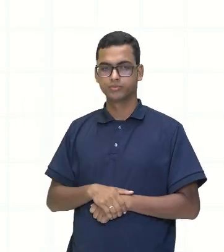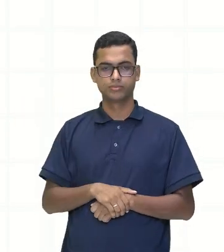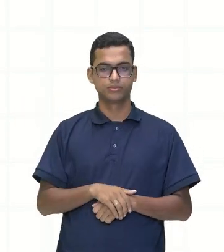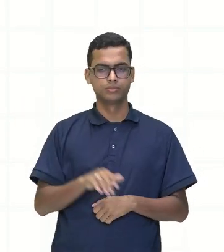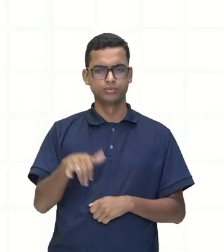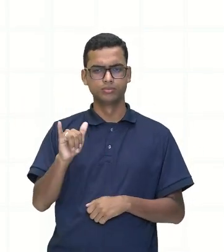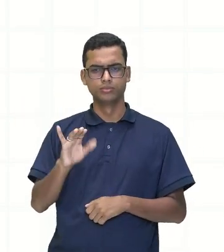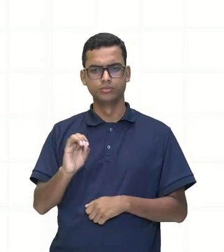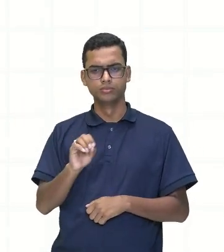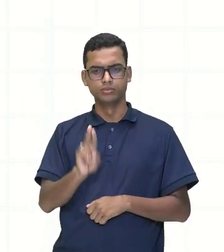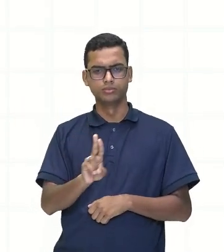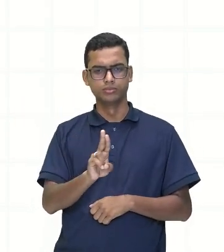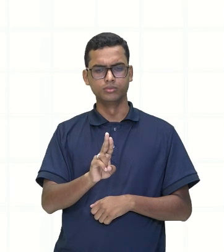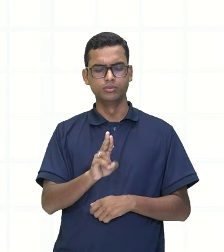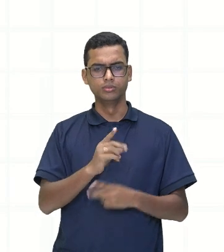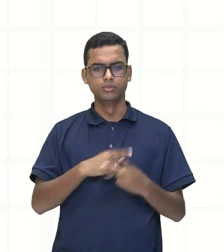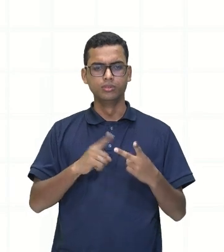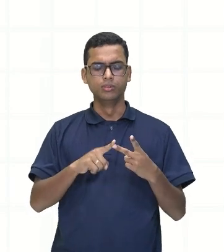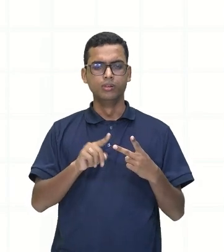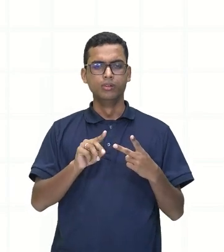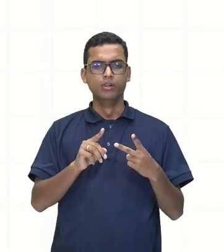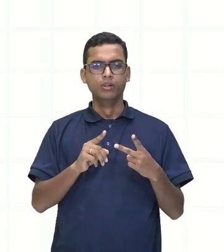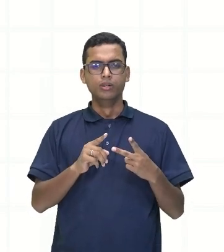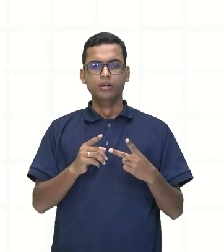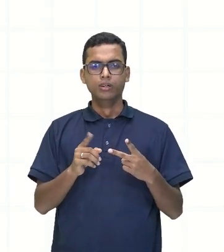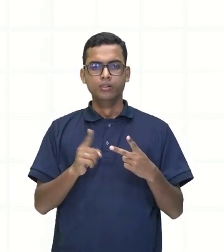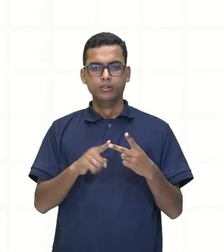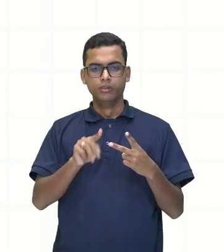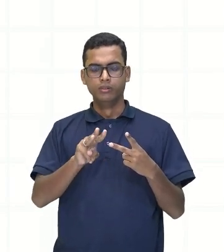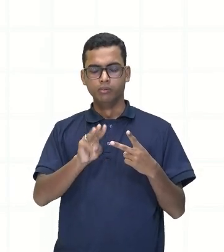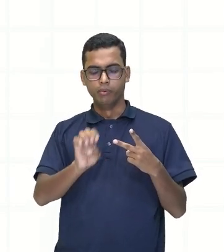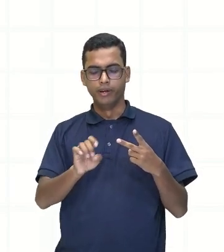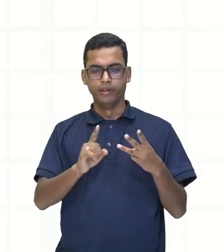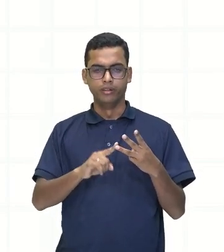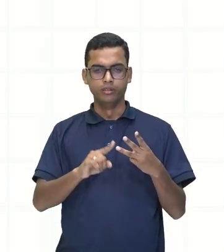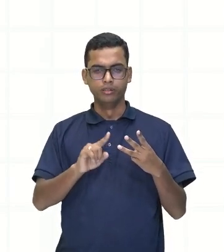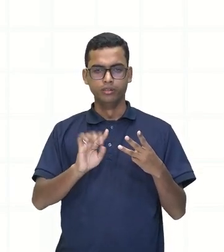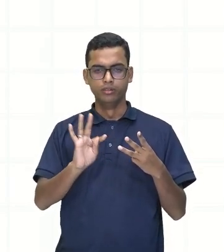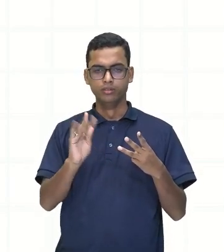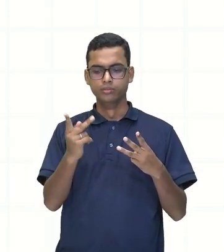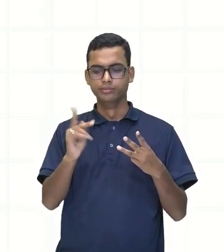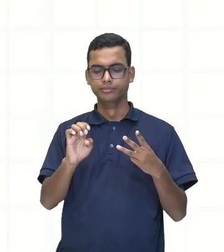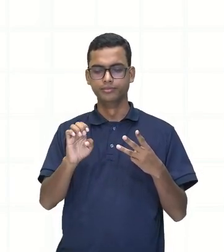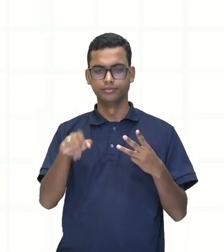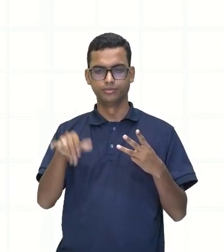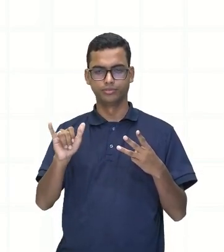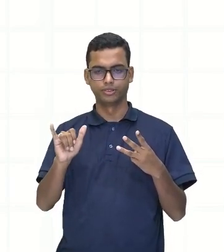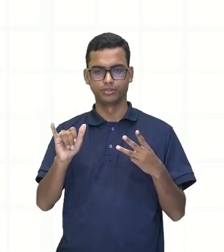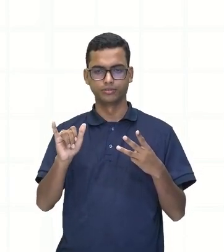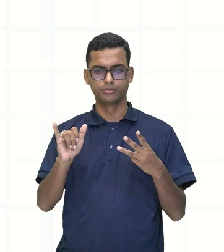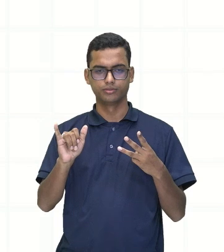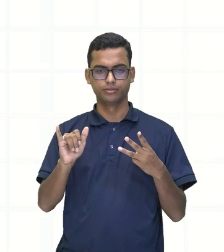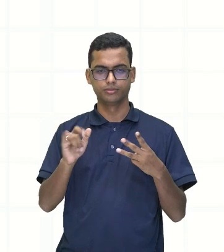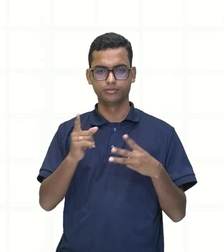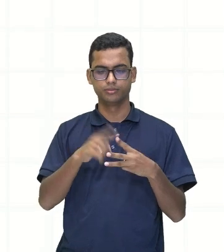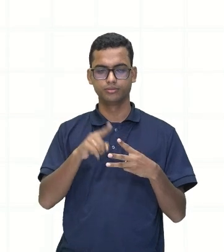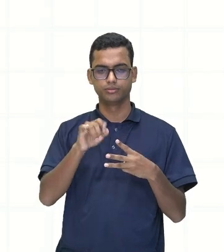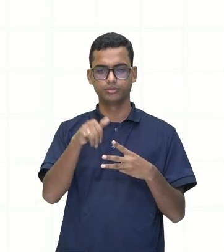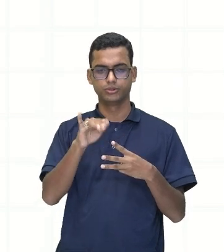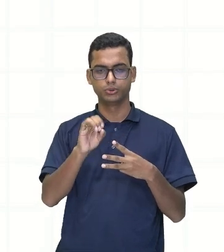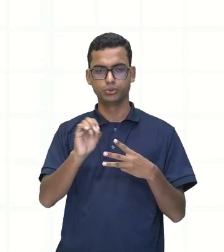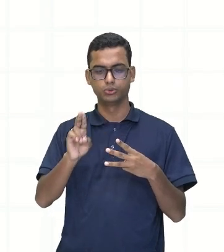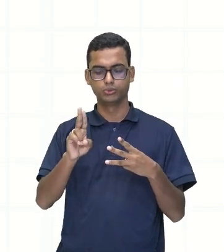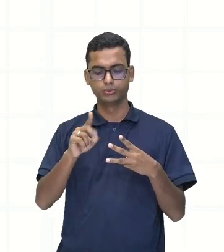e they, ok? We, nós, they, eles ou elas.